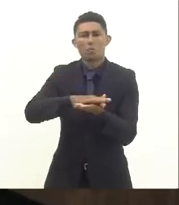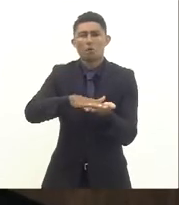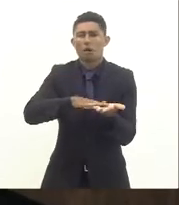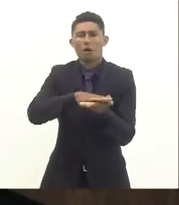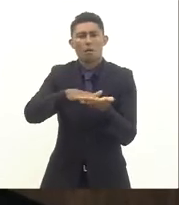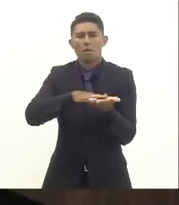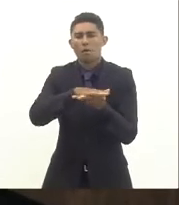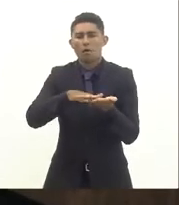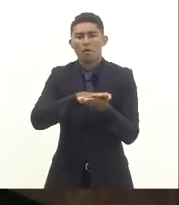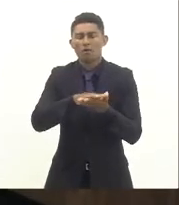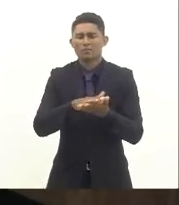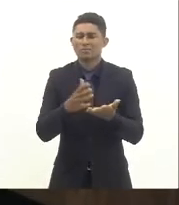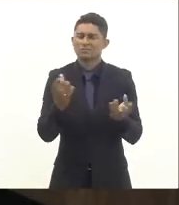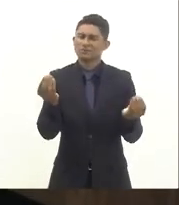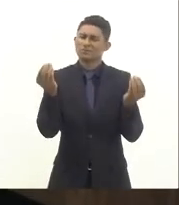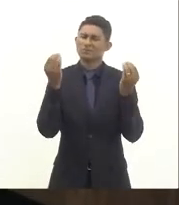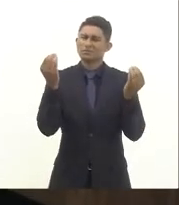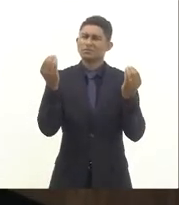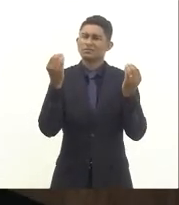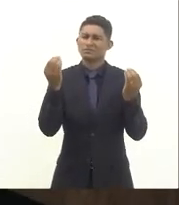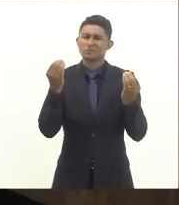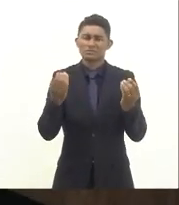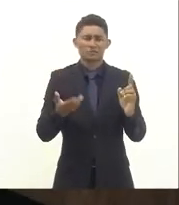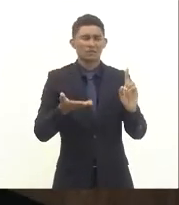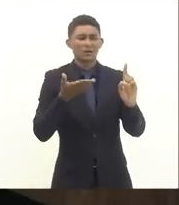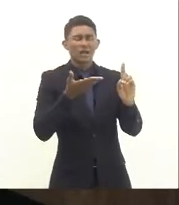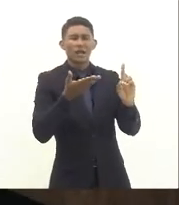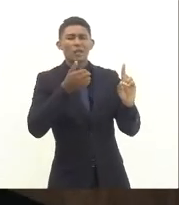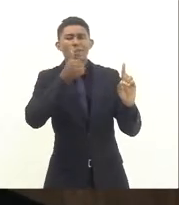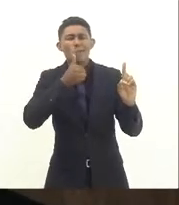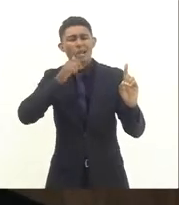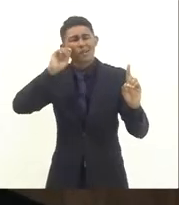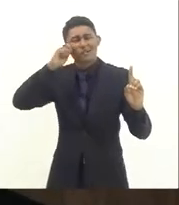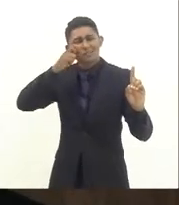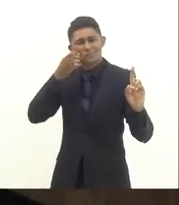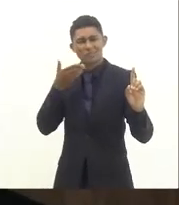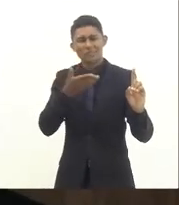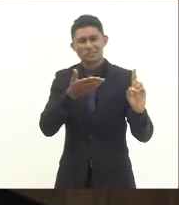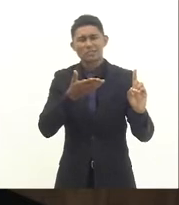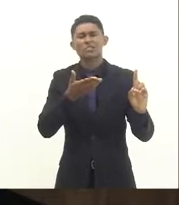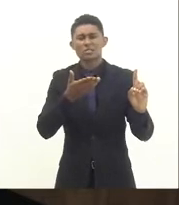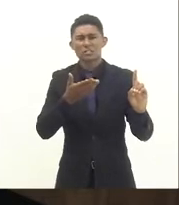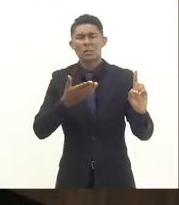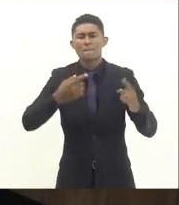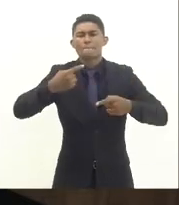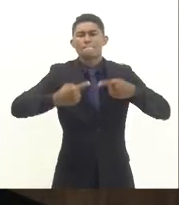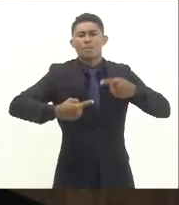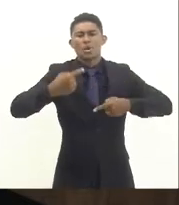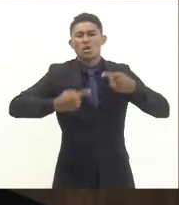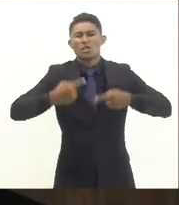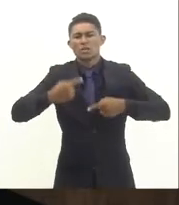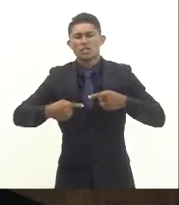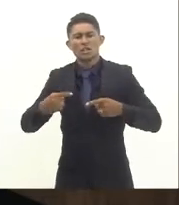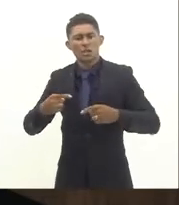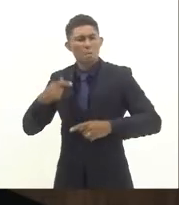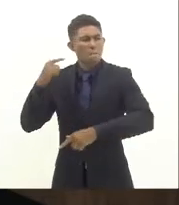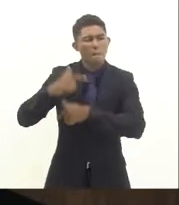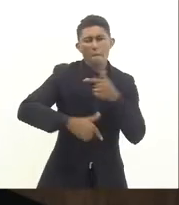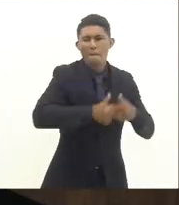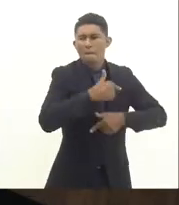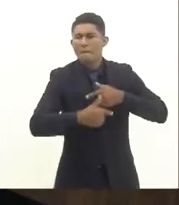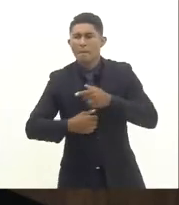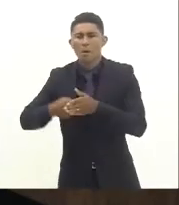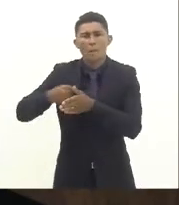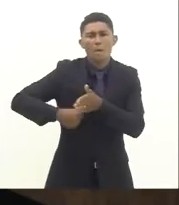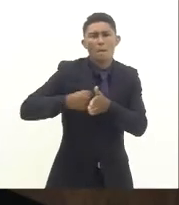dolorosamente contraditório o currículo de uma mulher preta parlamentar com tantos méritos com Tantas